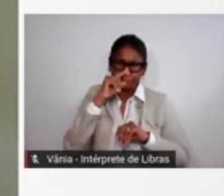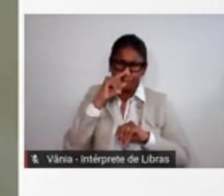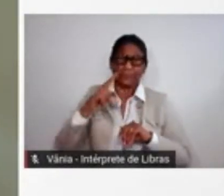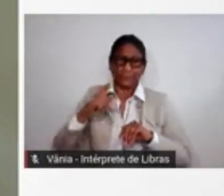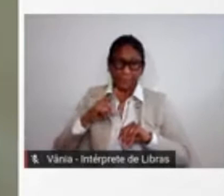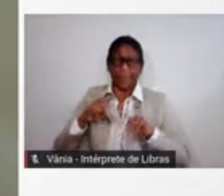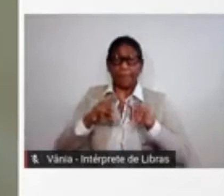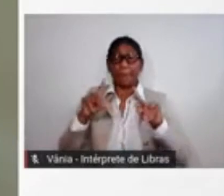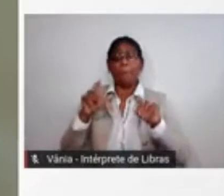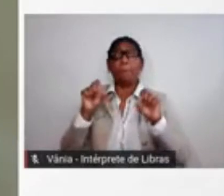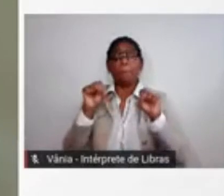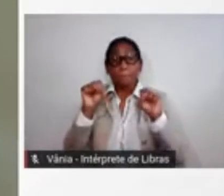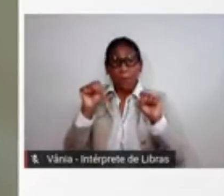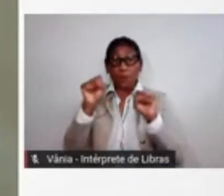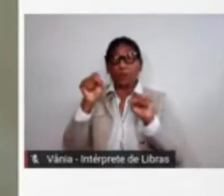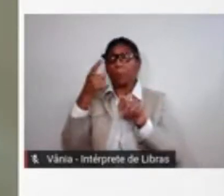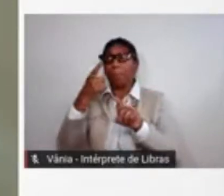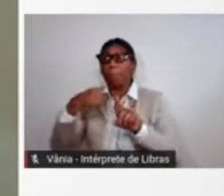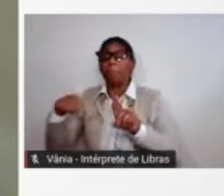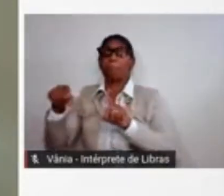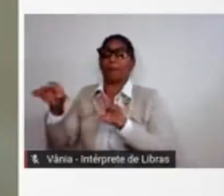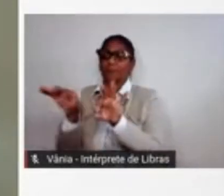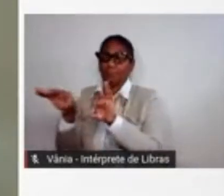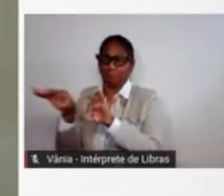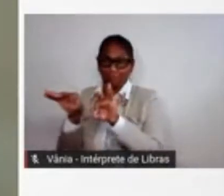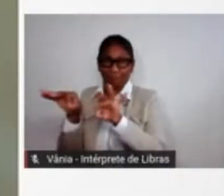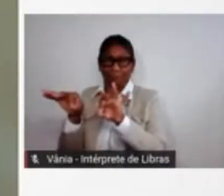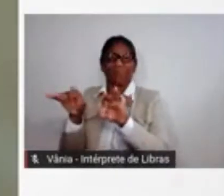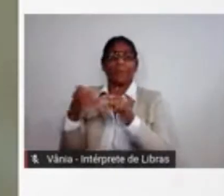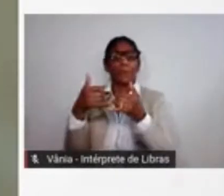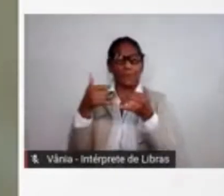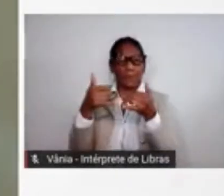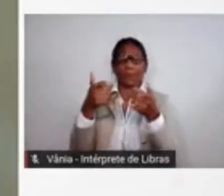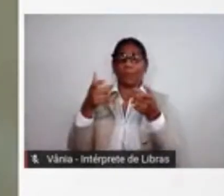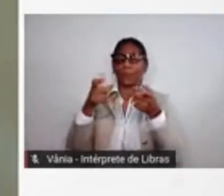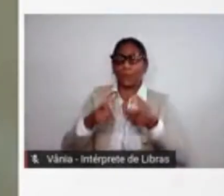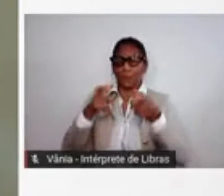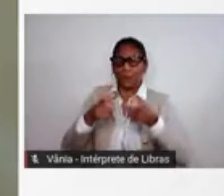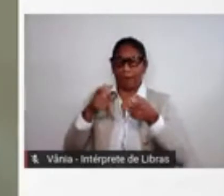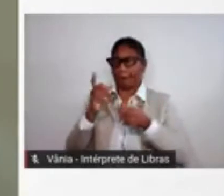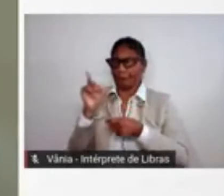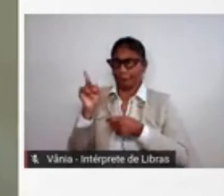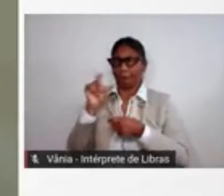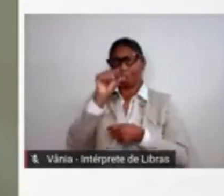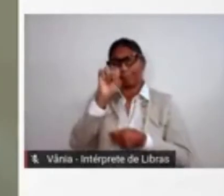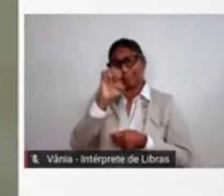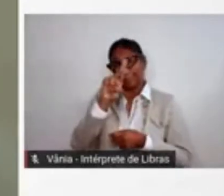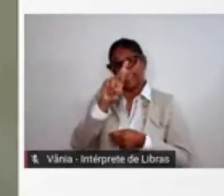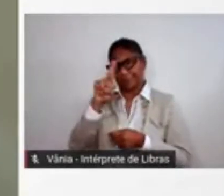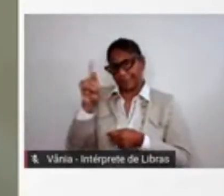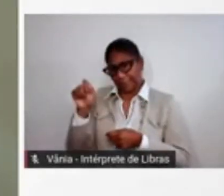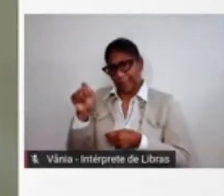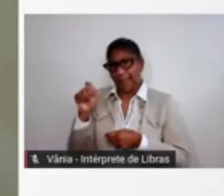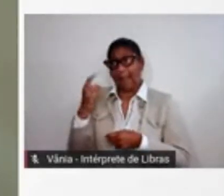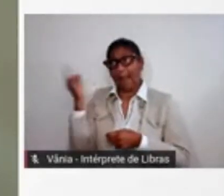intermediários, por exemplo, né? A região da Serra chegou a considerar uma chamada bandeira vinho, por exemplo. Não é o caso. Eles terão os seus